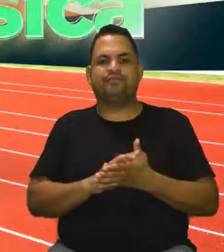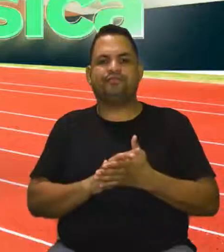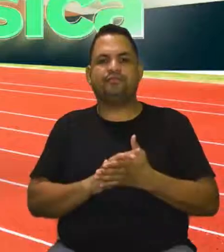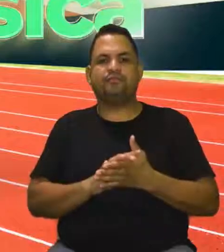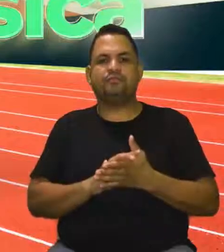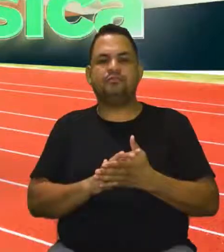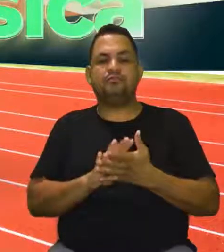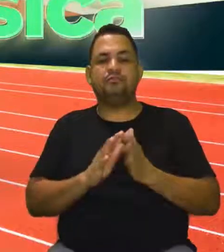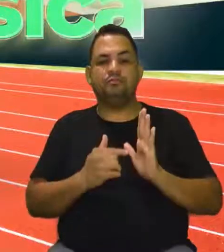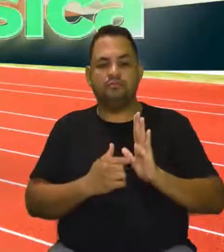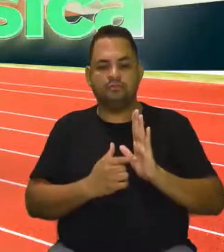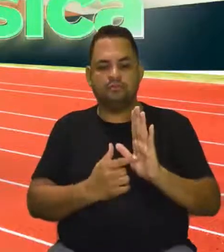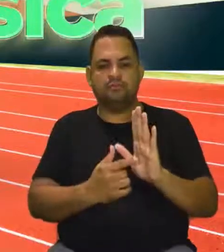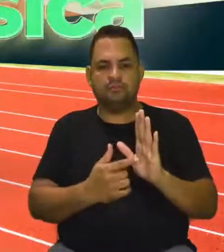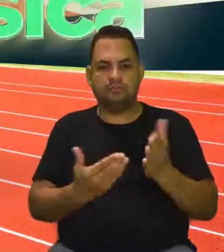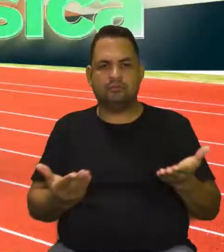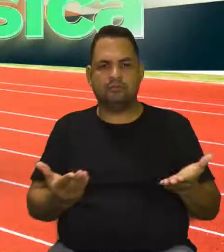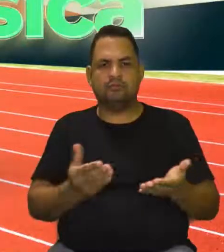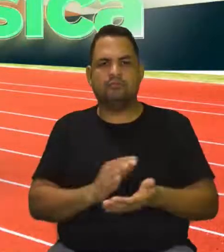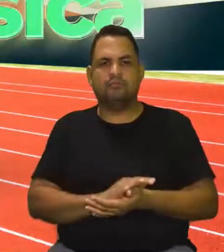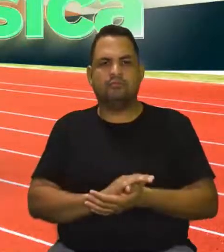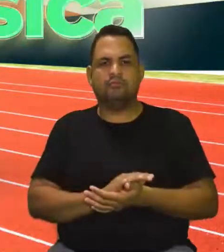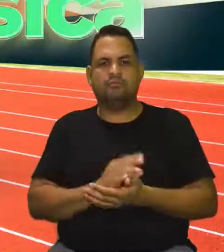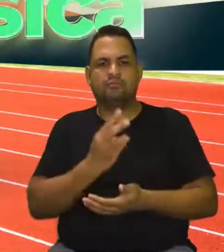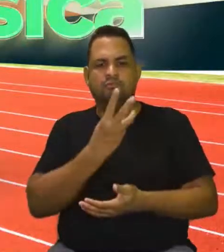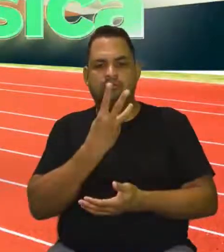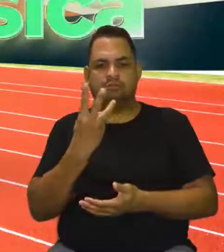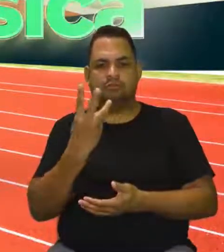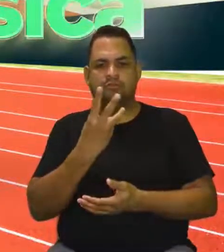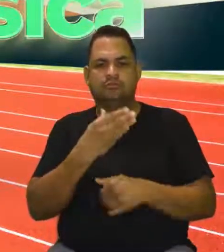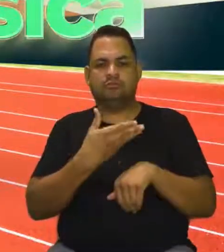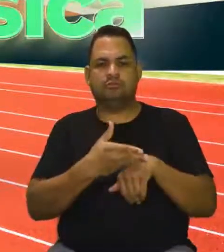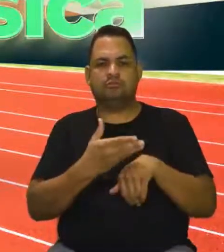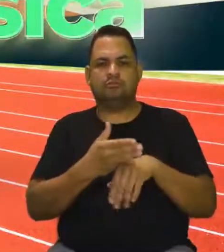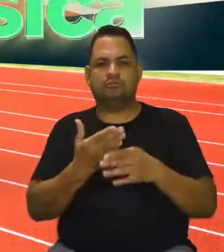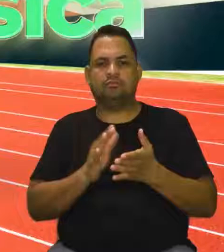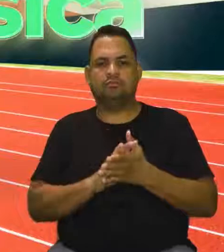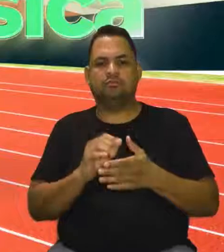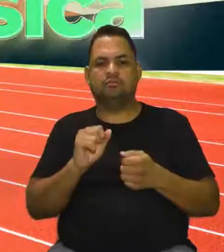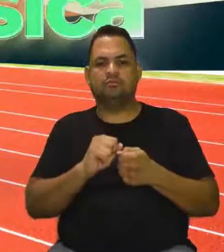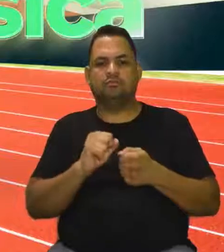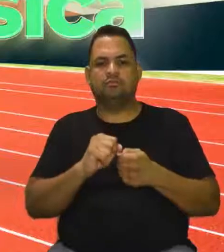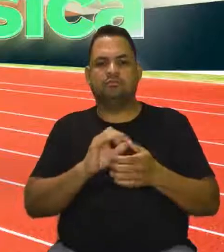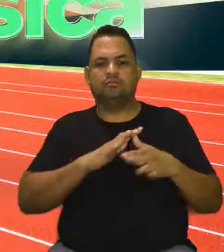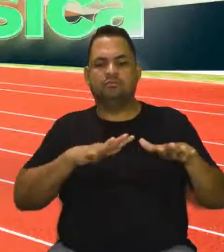eu vou demonstrar com vocês esses 3 exercícios. Então, a gente vai fazer no